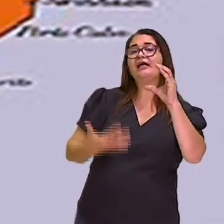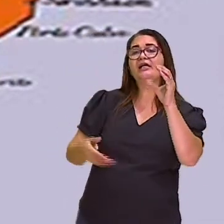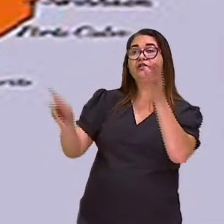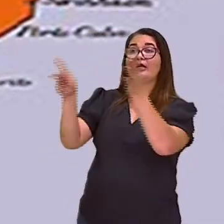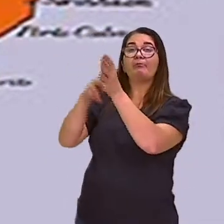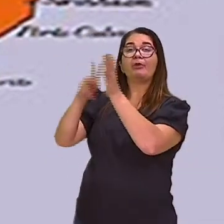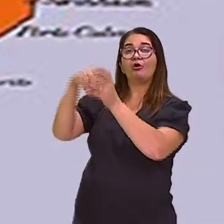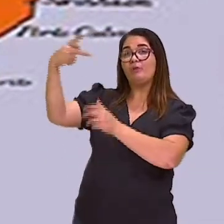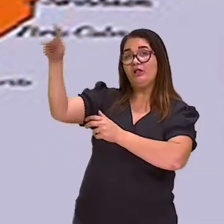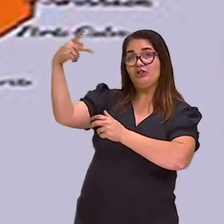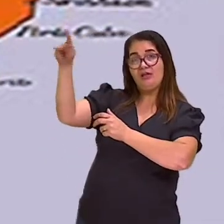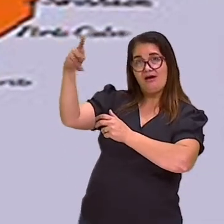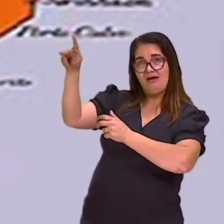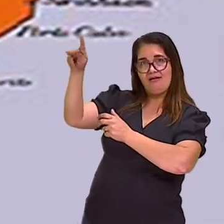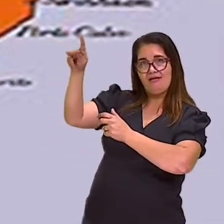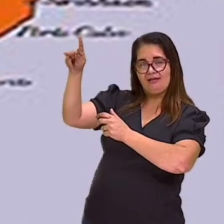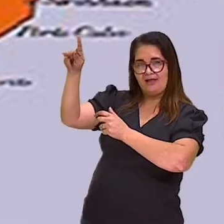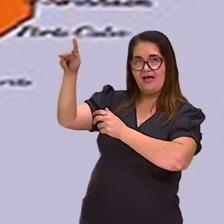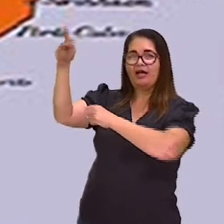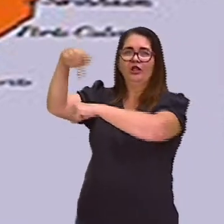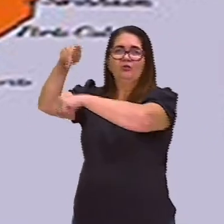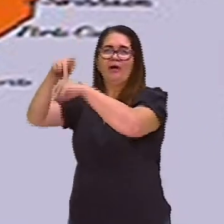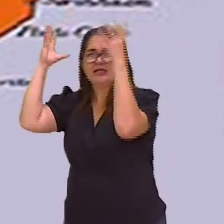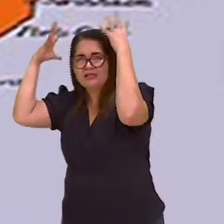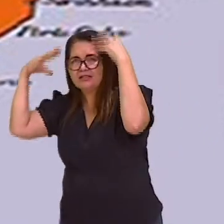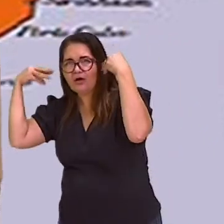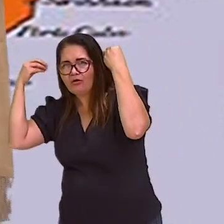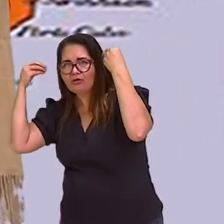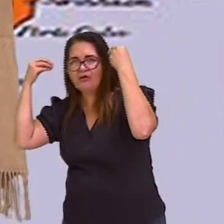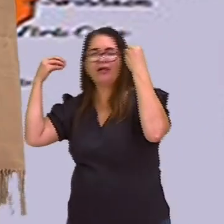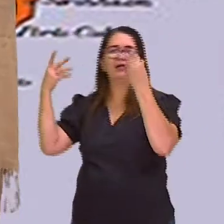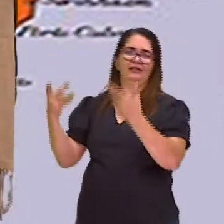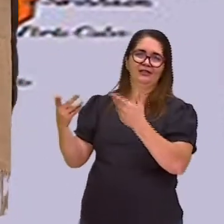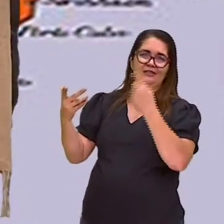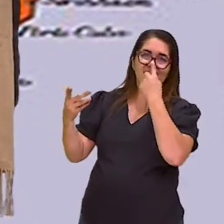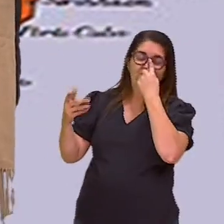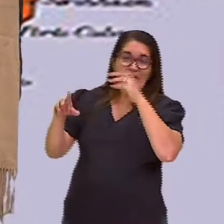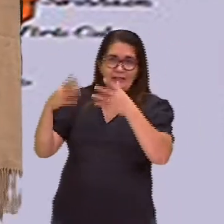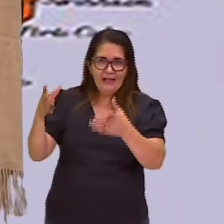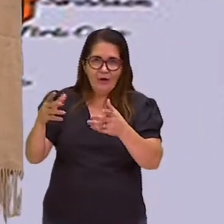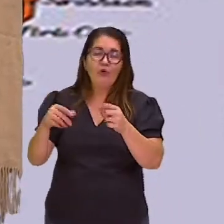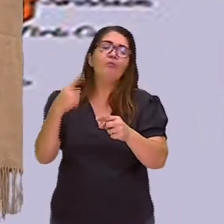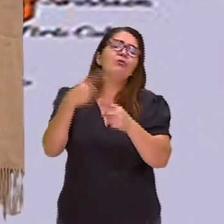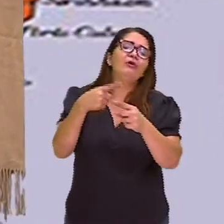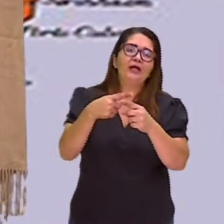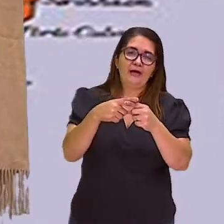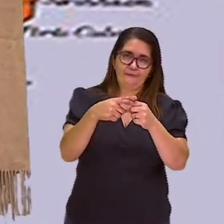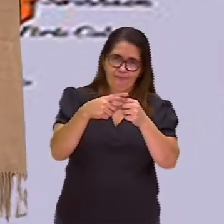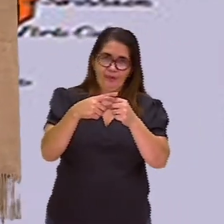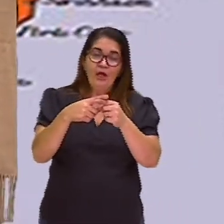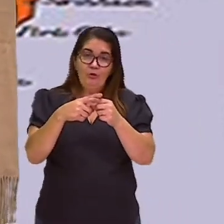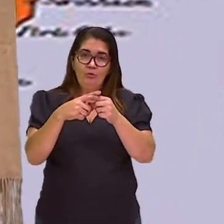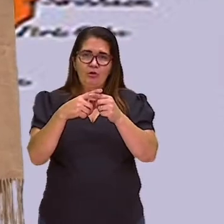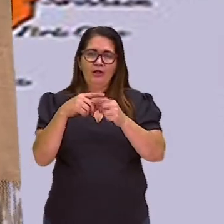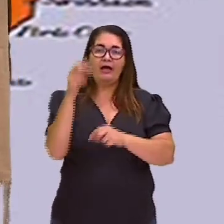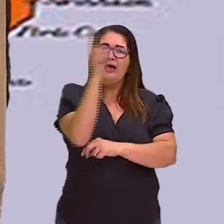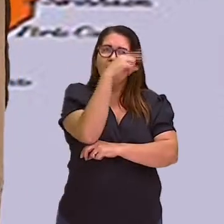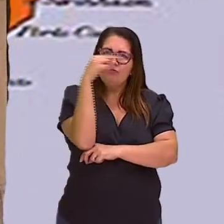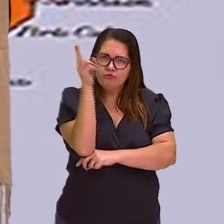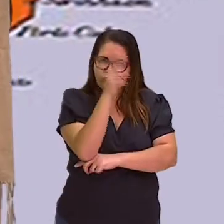paisagem dos holandeses, porque eles vão mover as águas, por ser um país que está